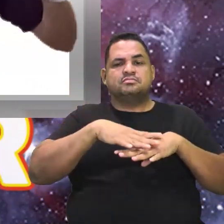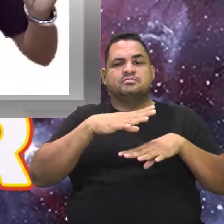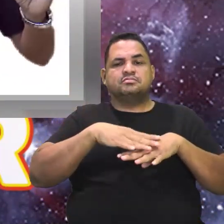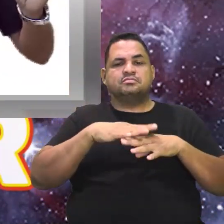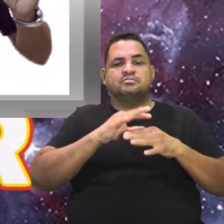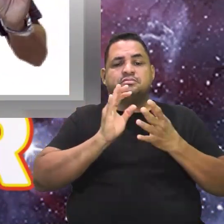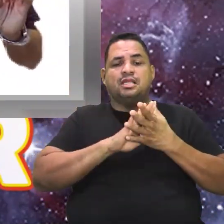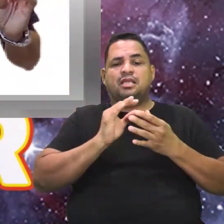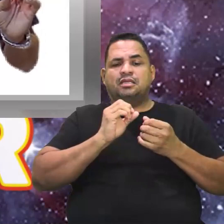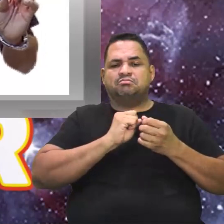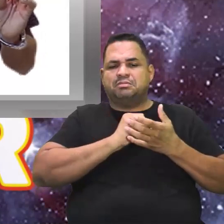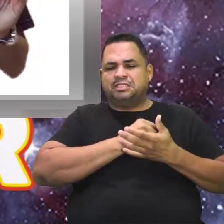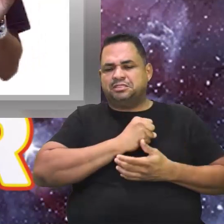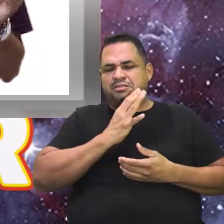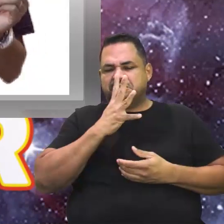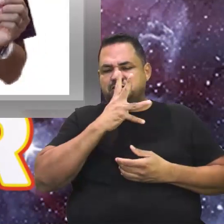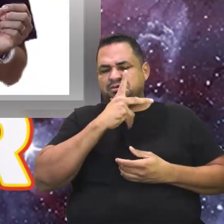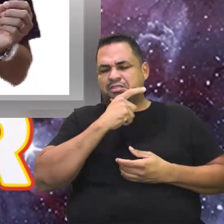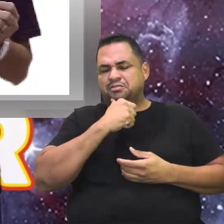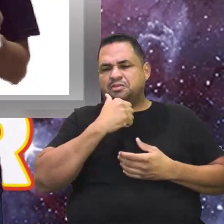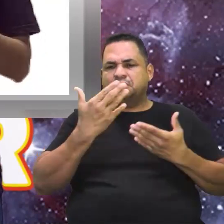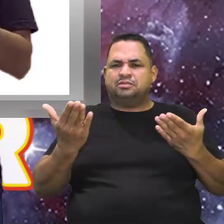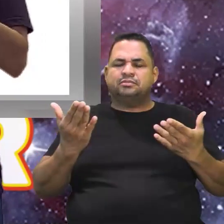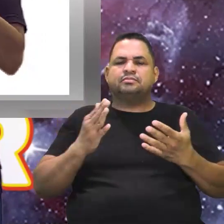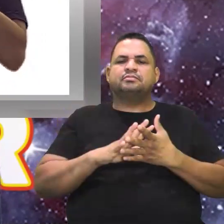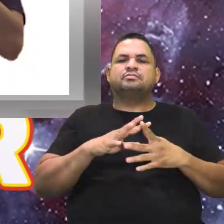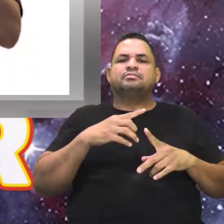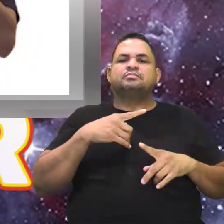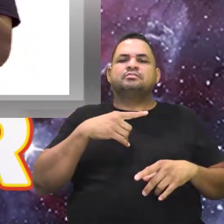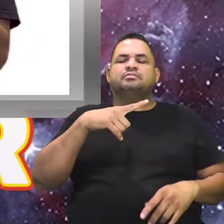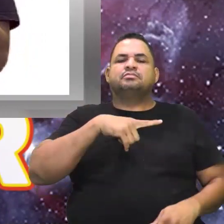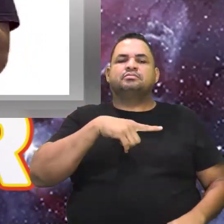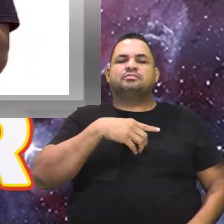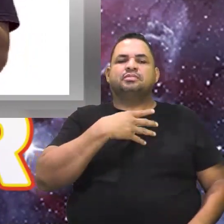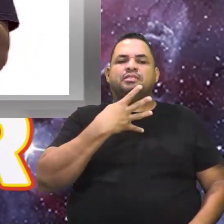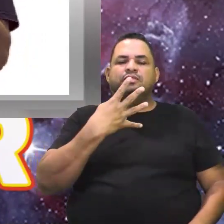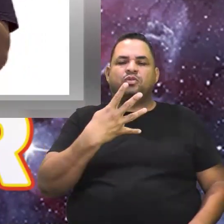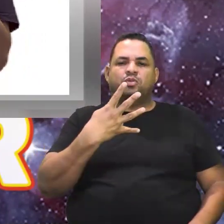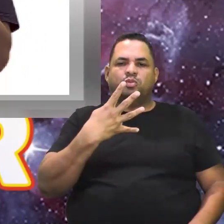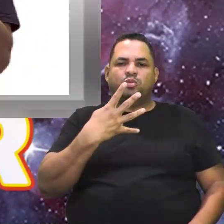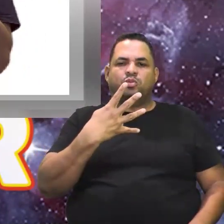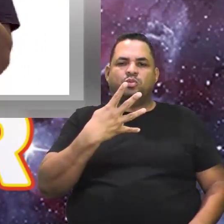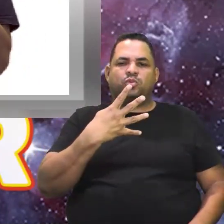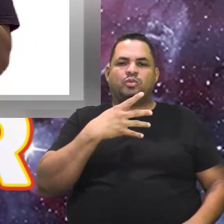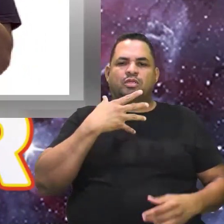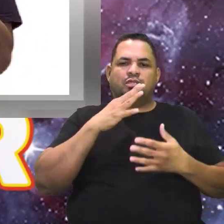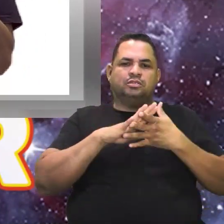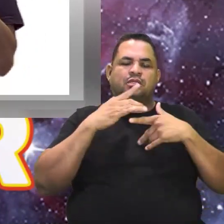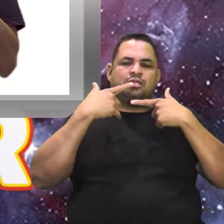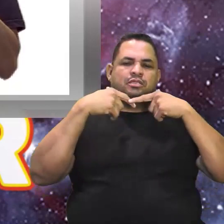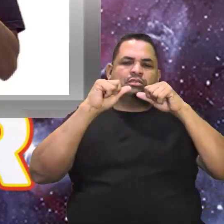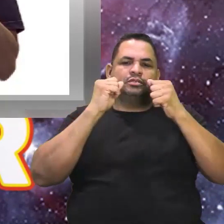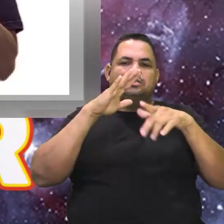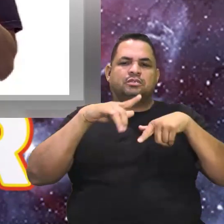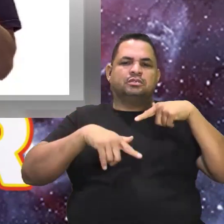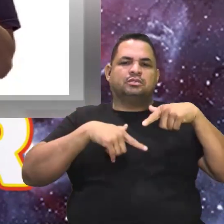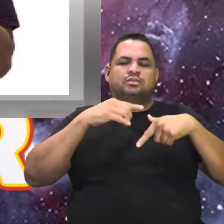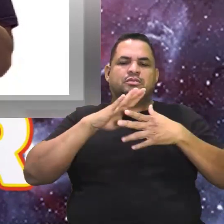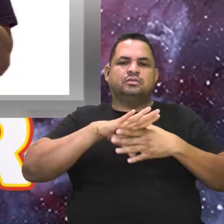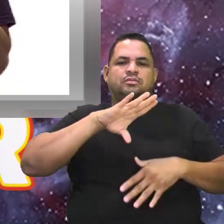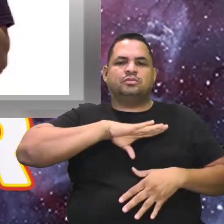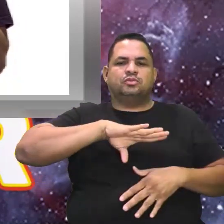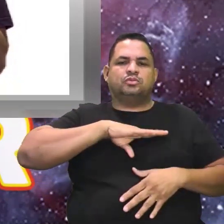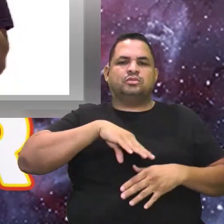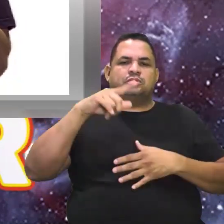é a mais extensa de todas. Uou. Como assim, professor? Nós temos 4 frentes. Nós temos linguagem, que trabalha com